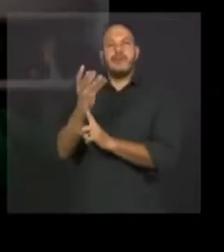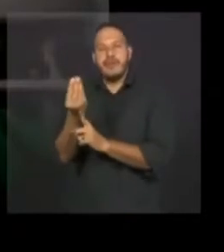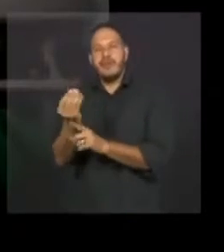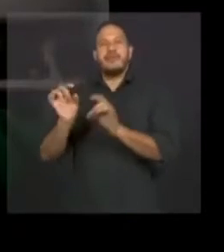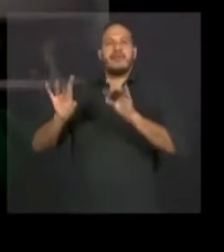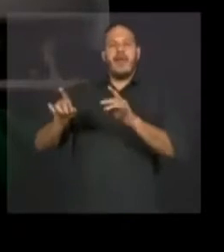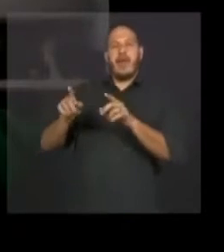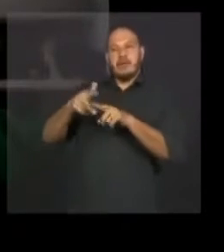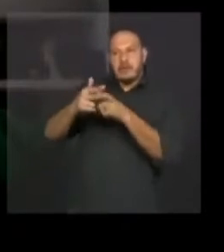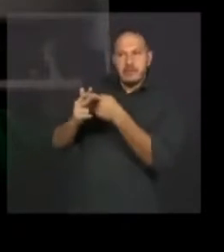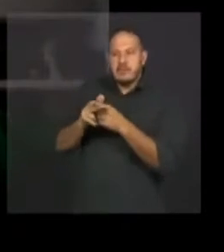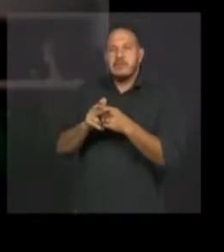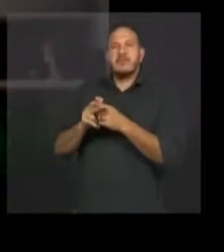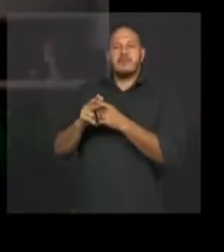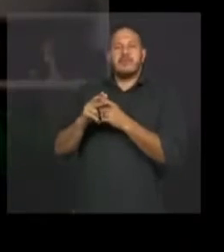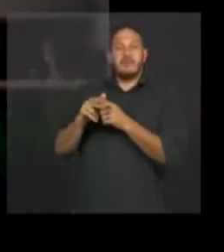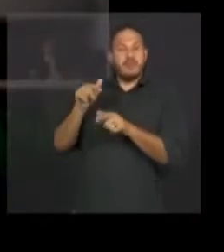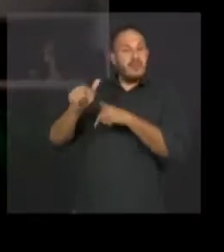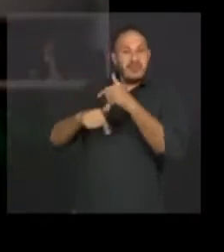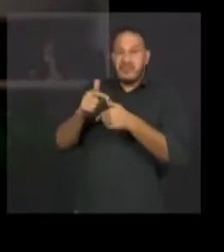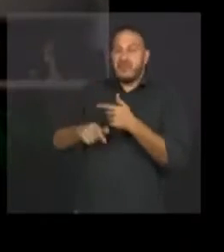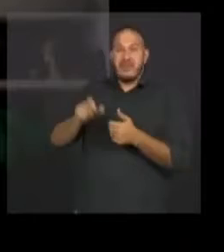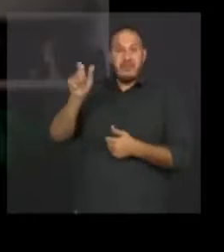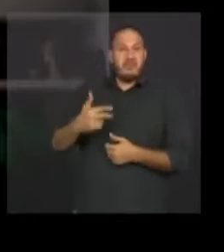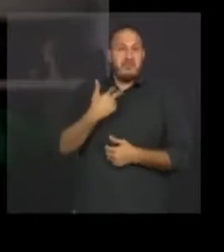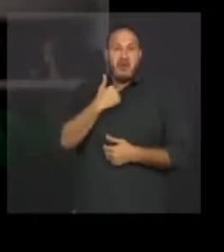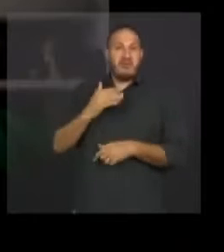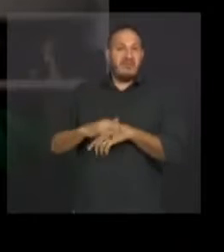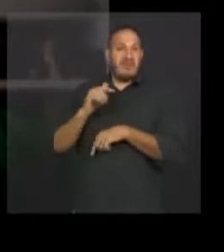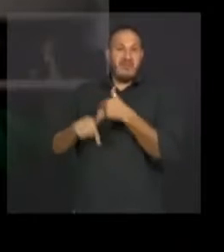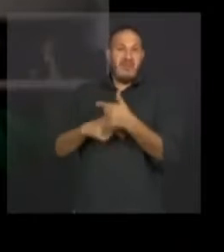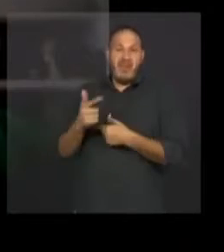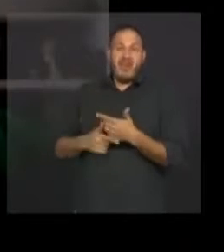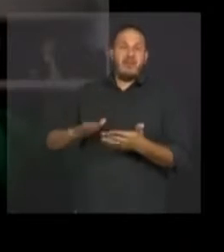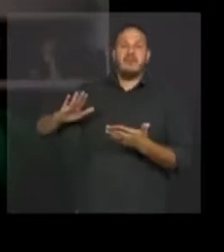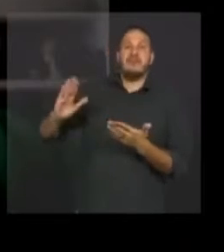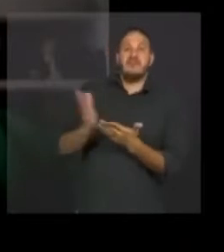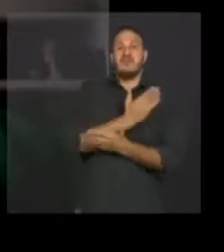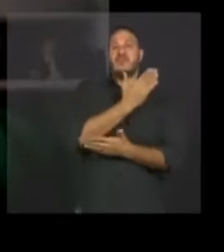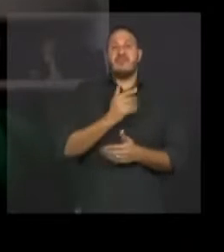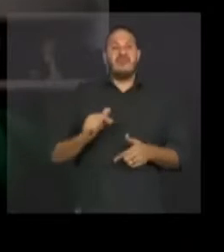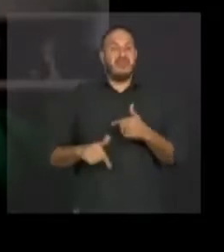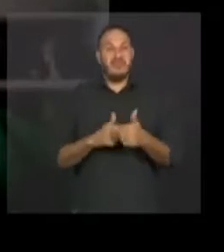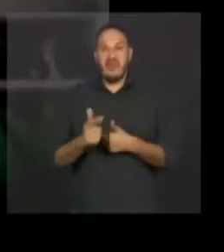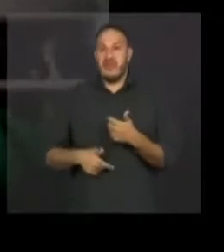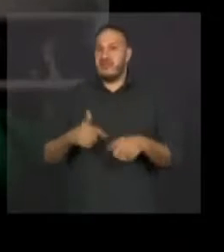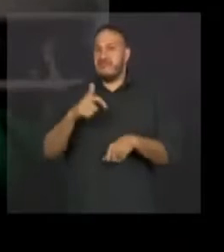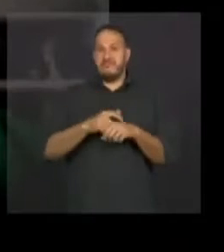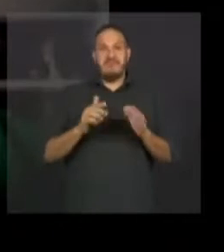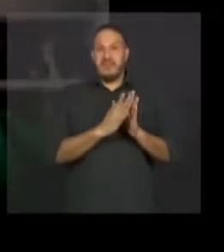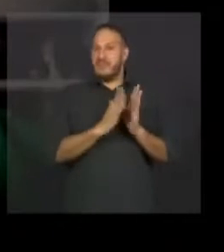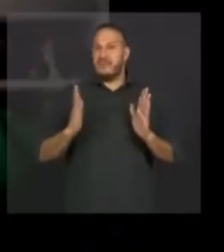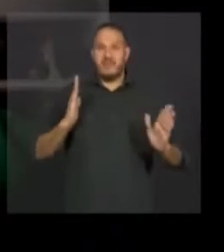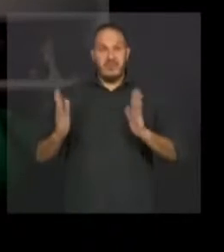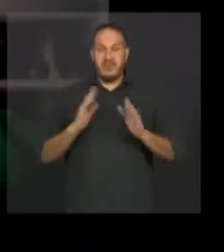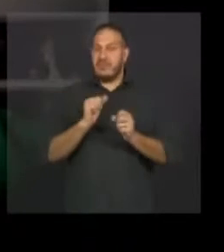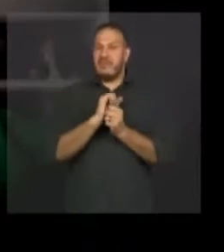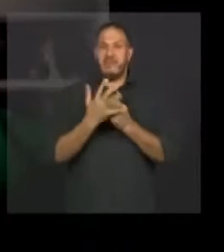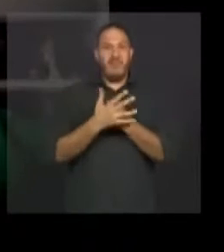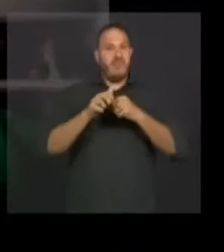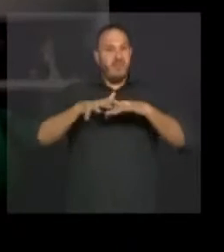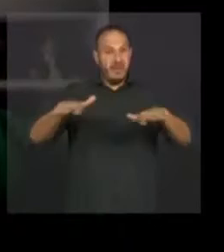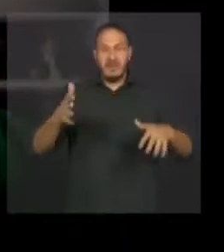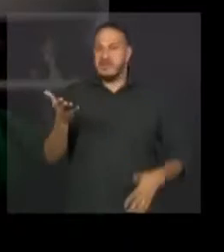técnicos, produtores que não podem trabalhar, que foram impedidos de trabalhar durante a quarentena, a